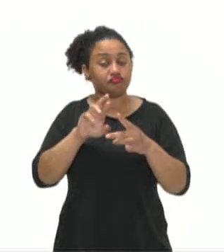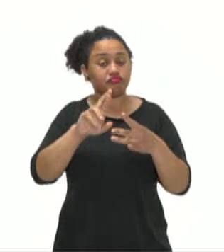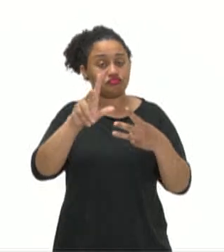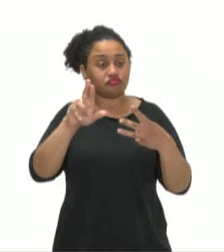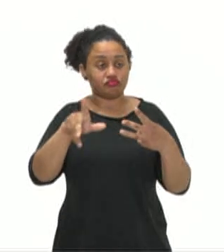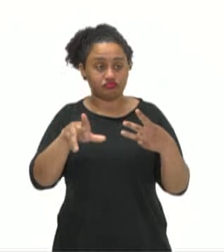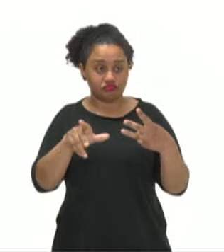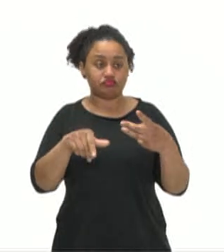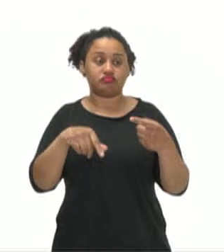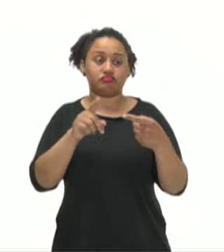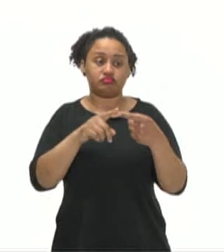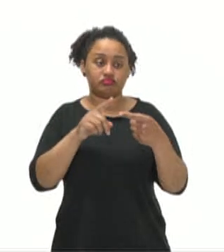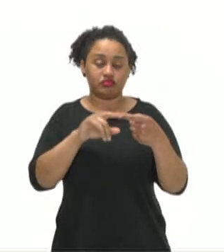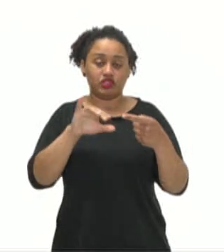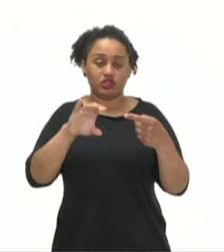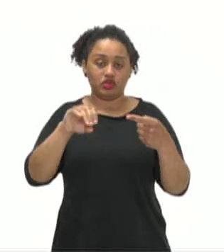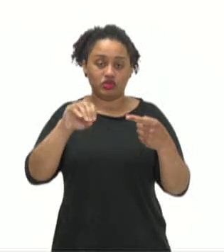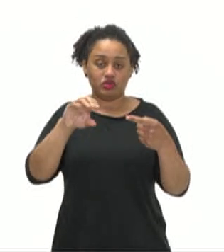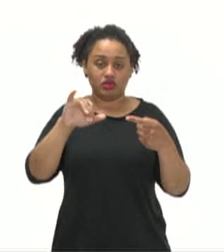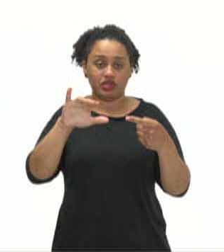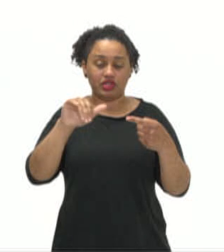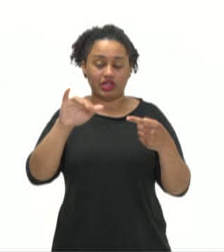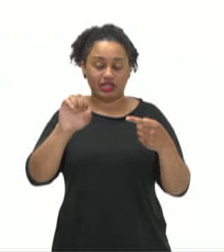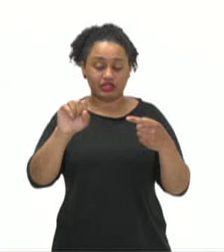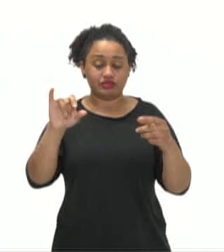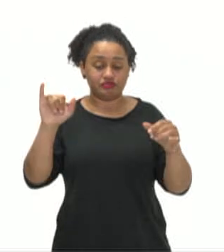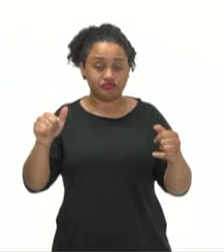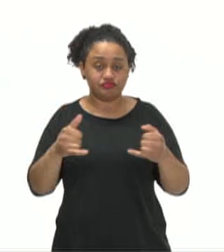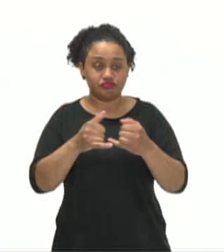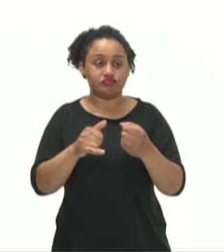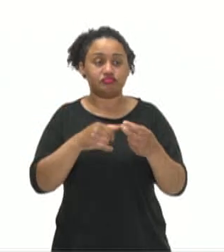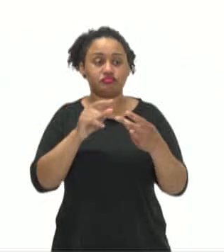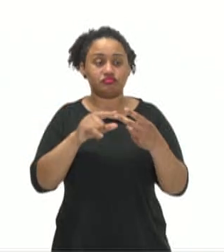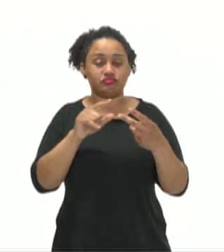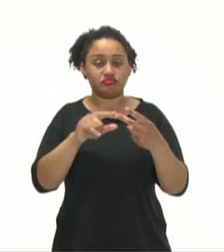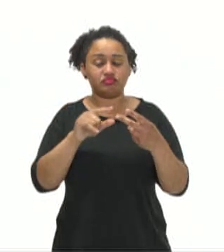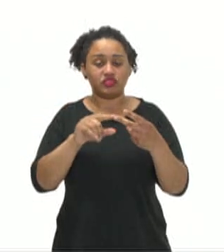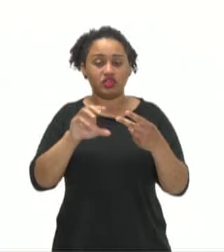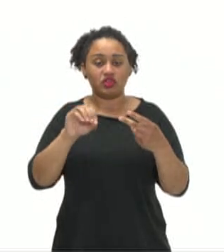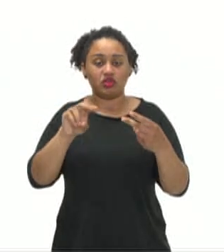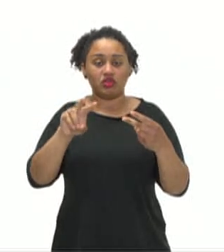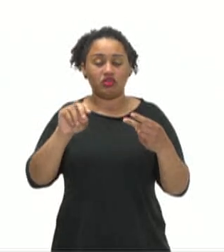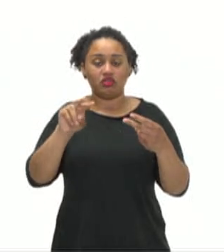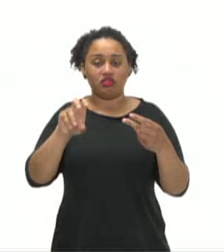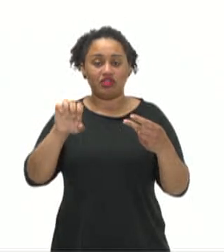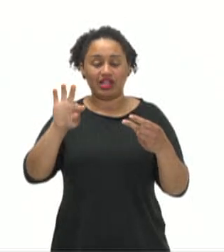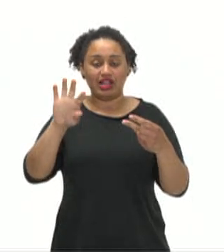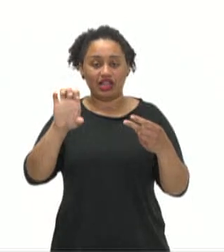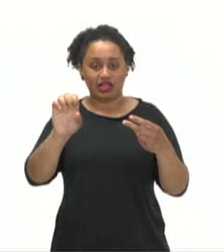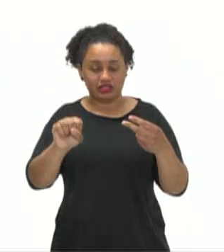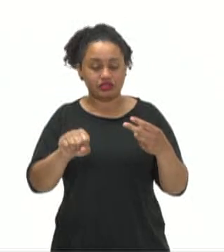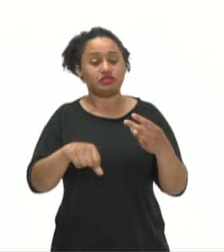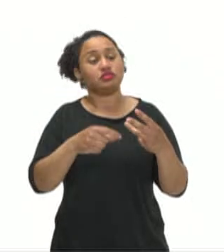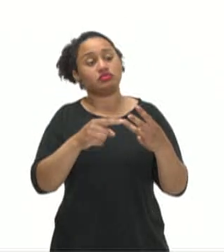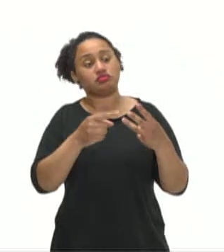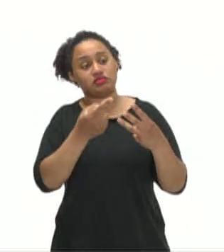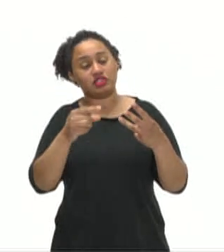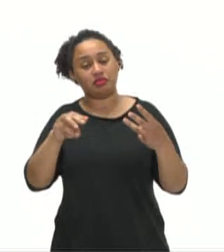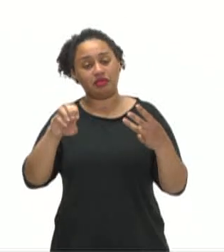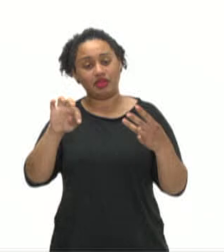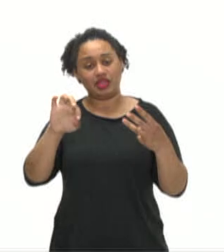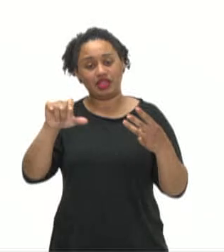diferentes: as ligações iônicas ou eletrovalentes, as ligações covalentes ou moleculares e as ligações